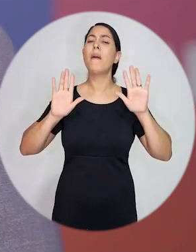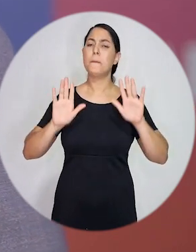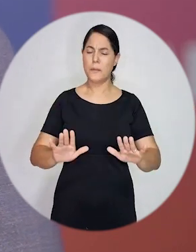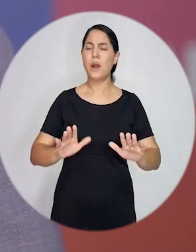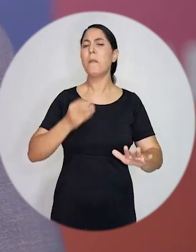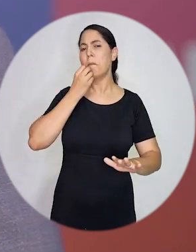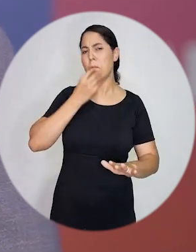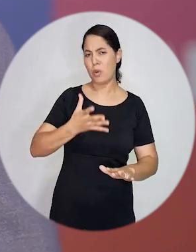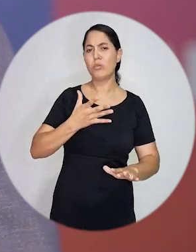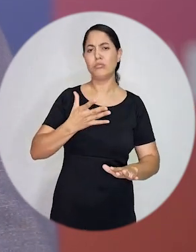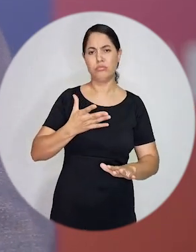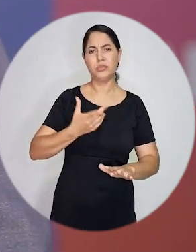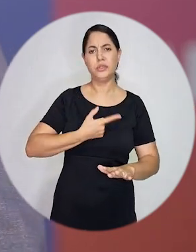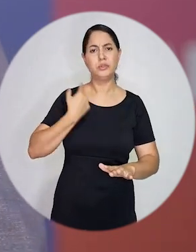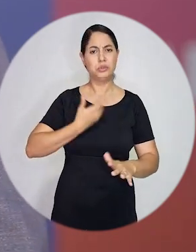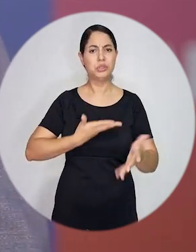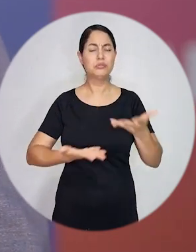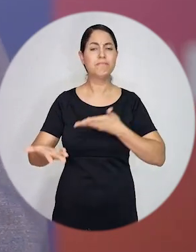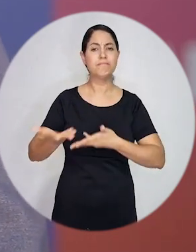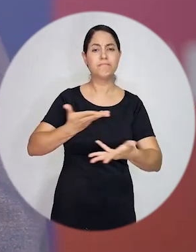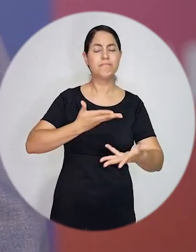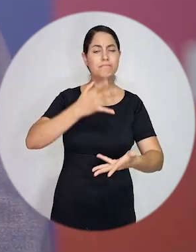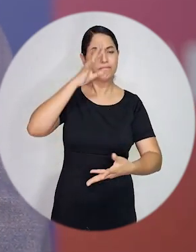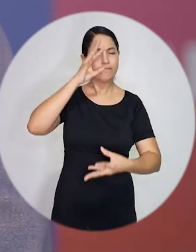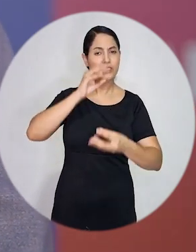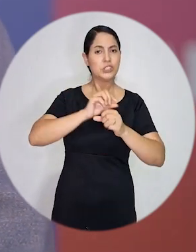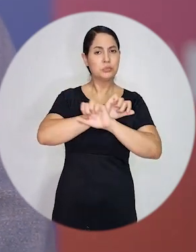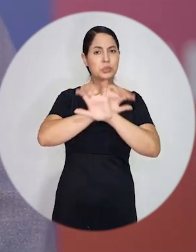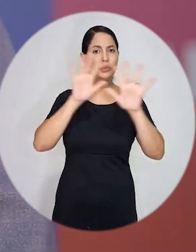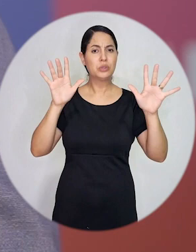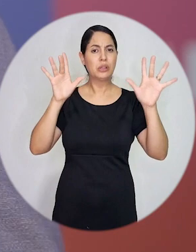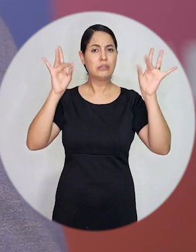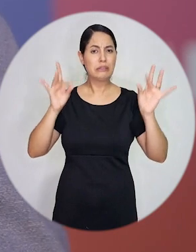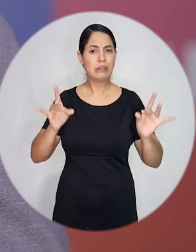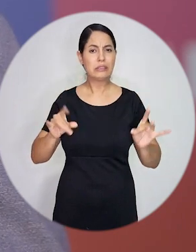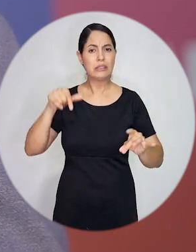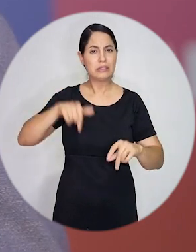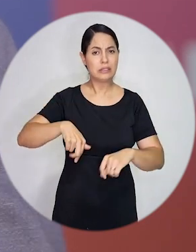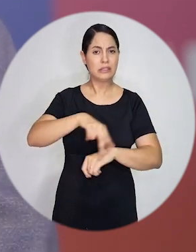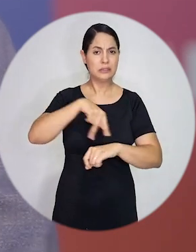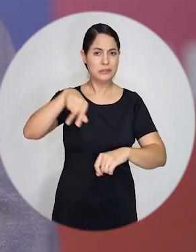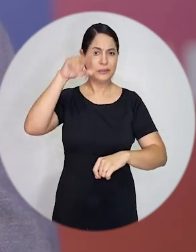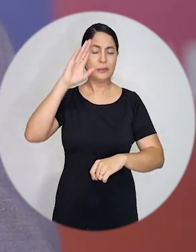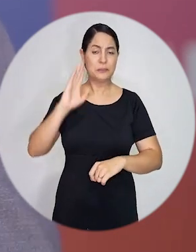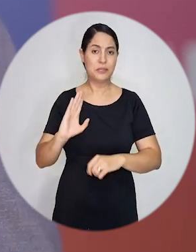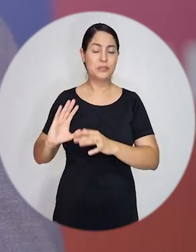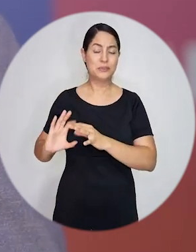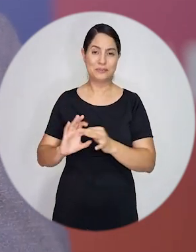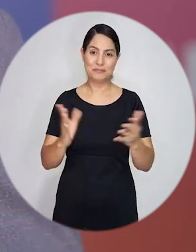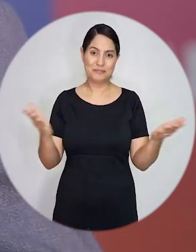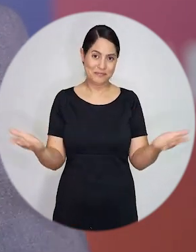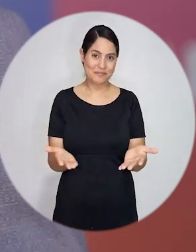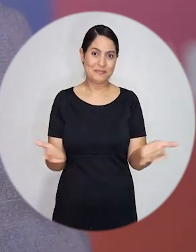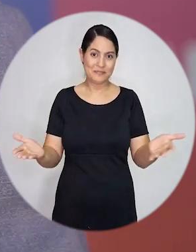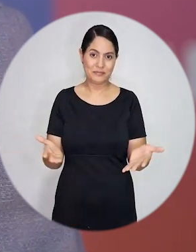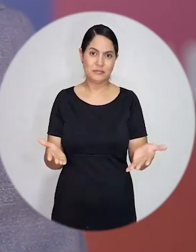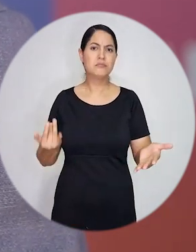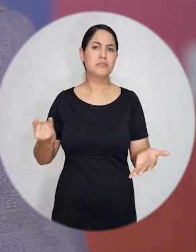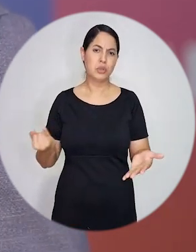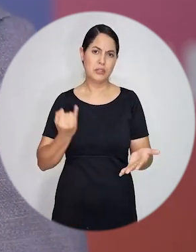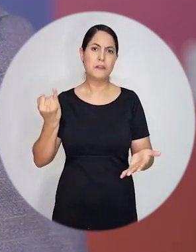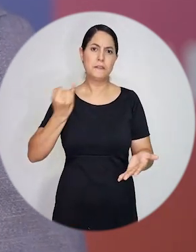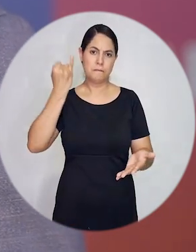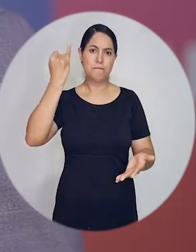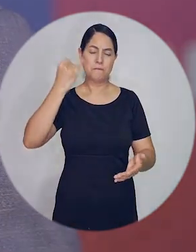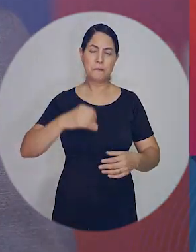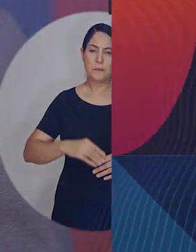dimensão completamente diferente, mas isso também é bom porque permite ter várias sensibilidades da advocacia brasileira aqui num espaço